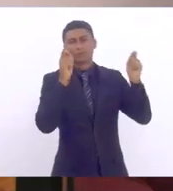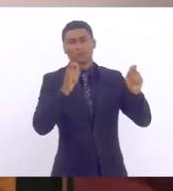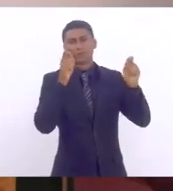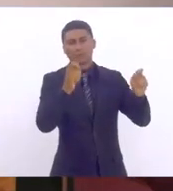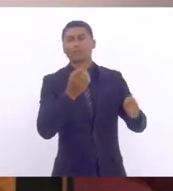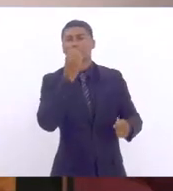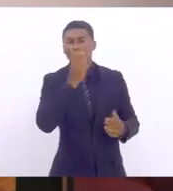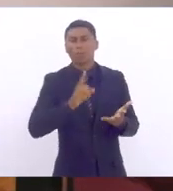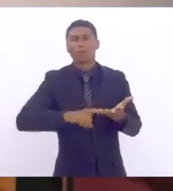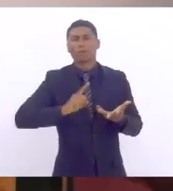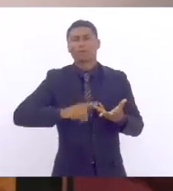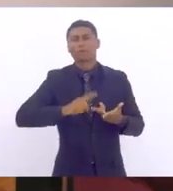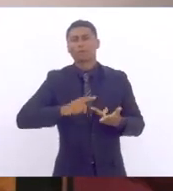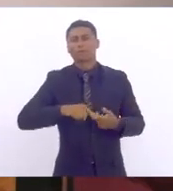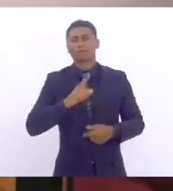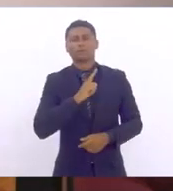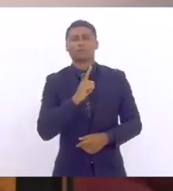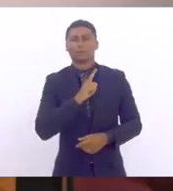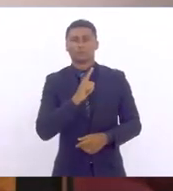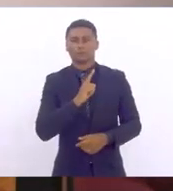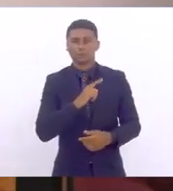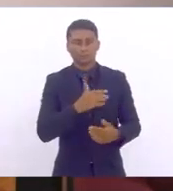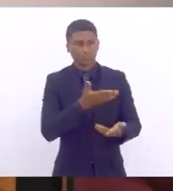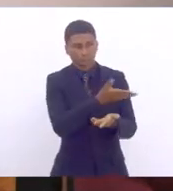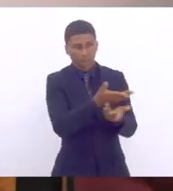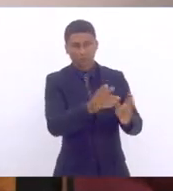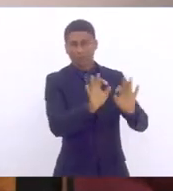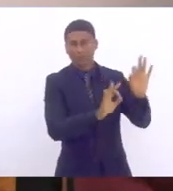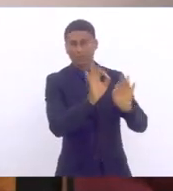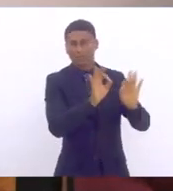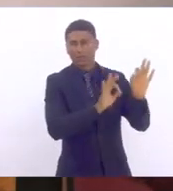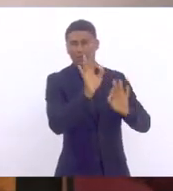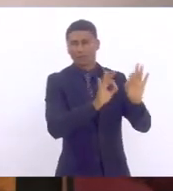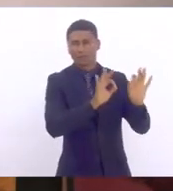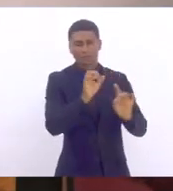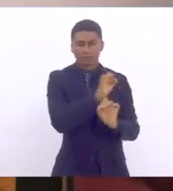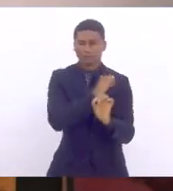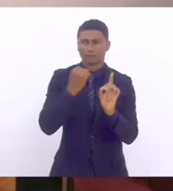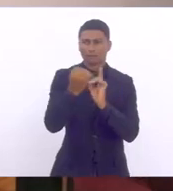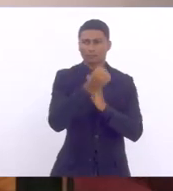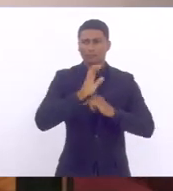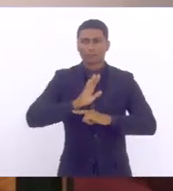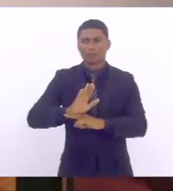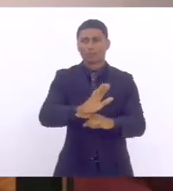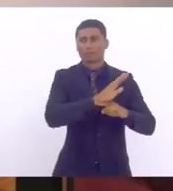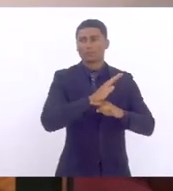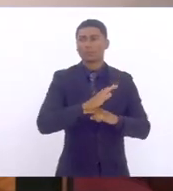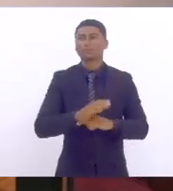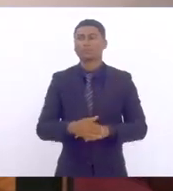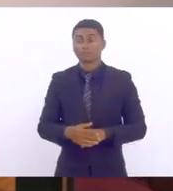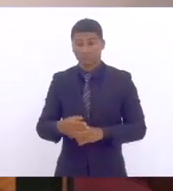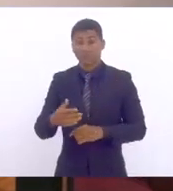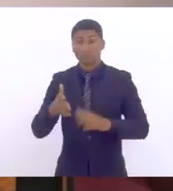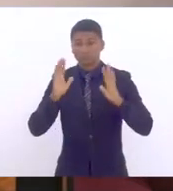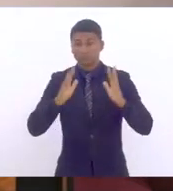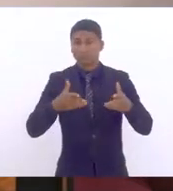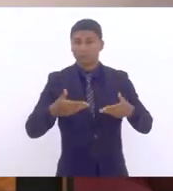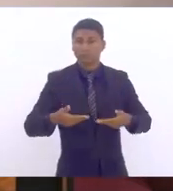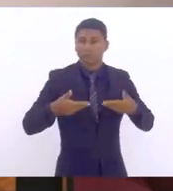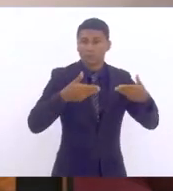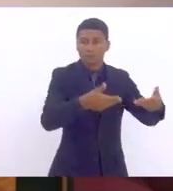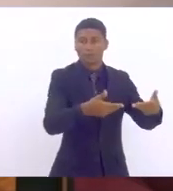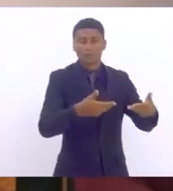torcidas organizadas? Quantos projetos sociais essas torcidas diziam? Eu cansei de ser convidado para ir